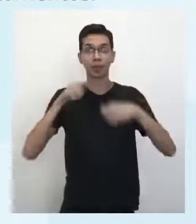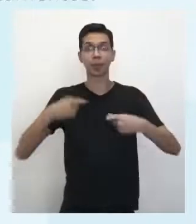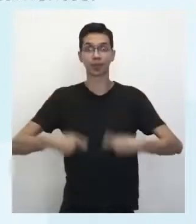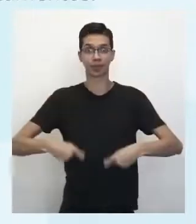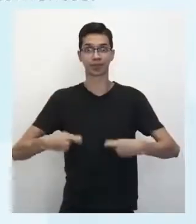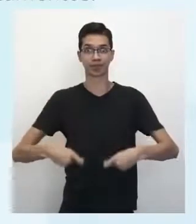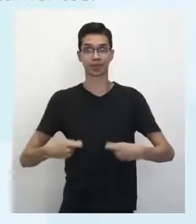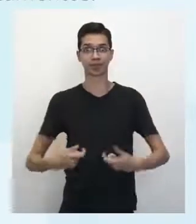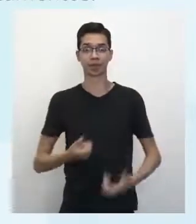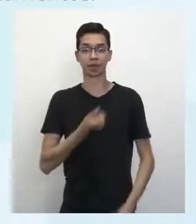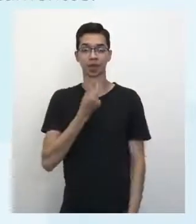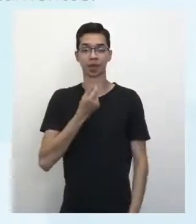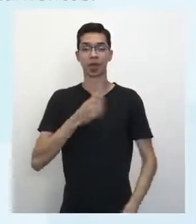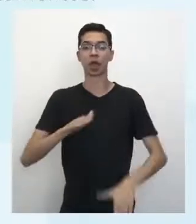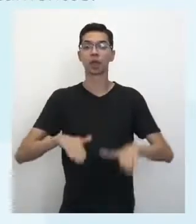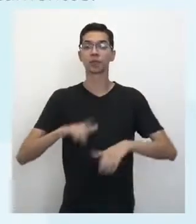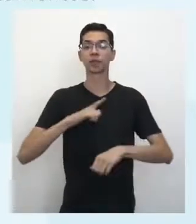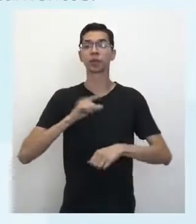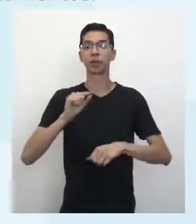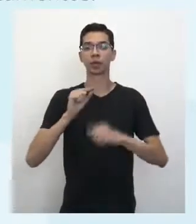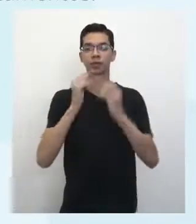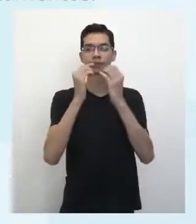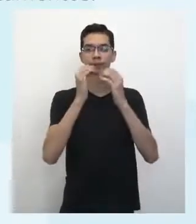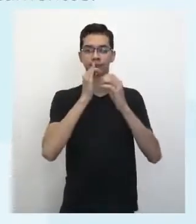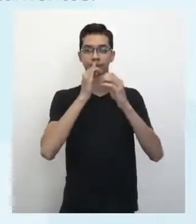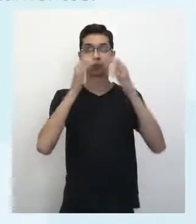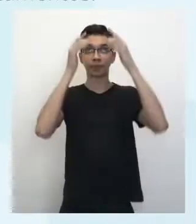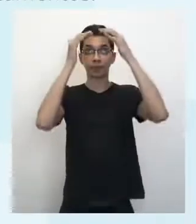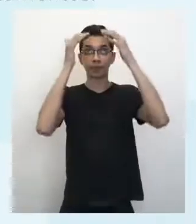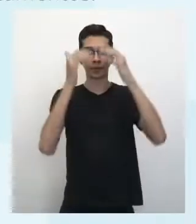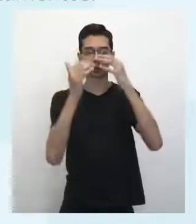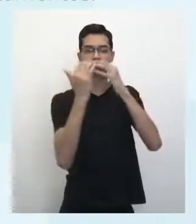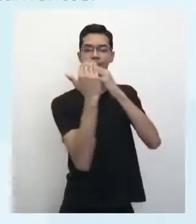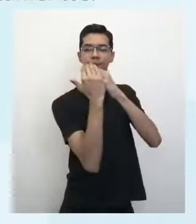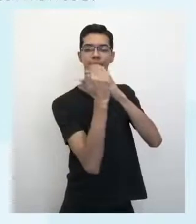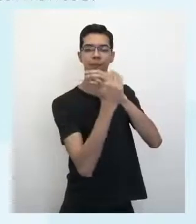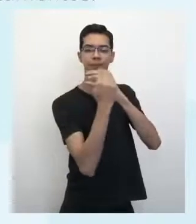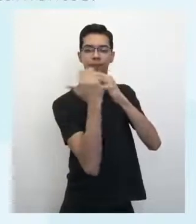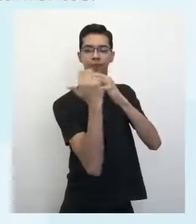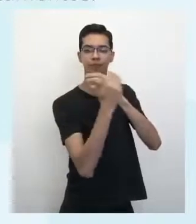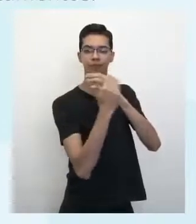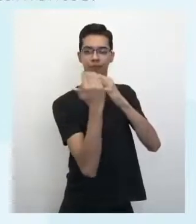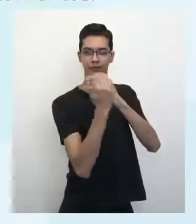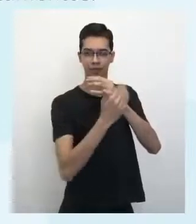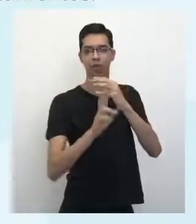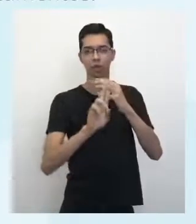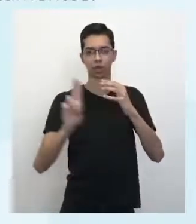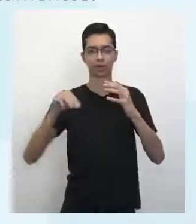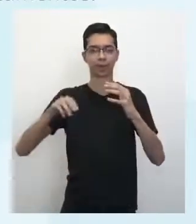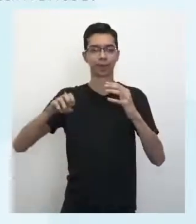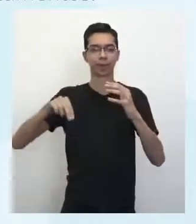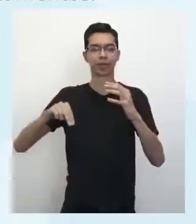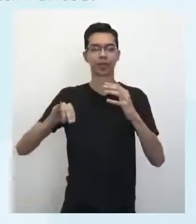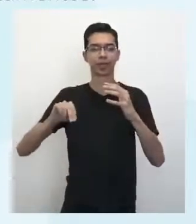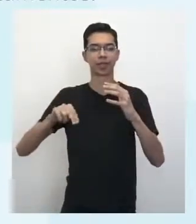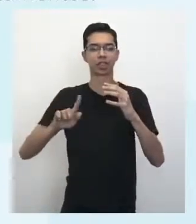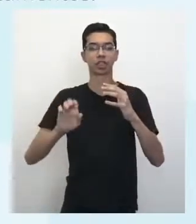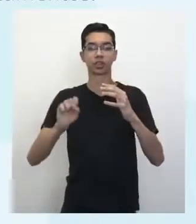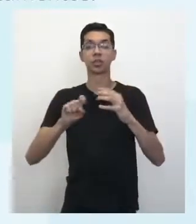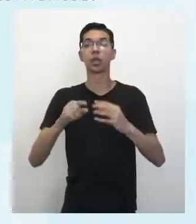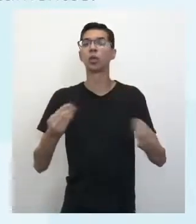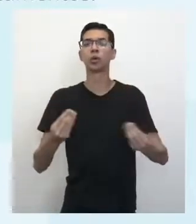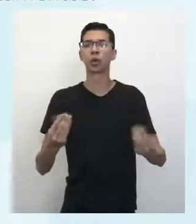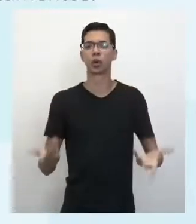as meninges às vezes acabam barrando, inclusive, esses medicamentos. E aí surgiu a pergunta e o problema: como tratar dessas doenças